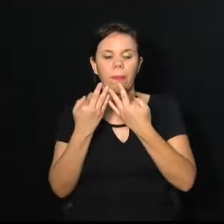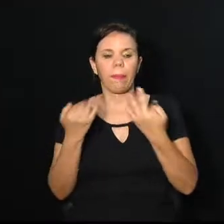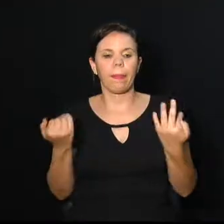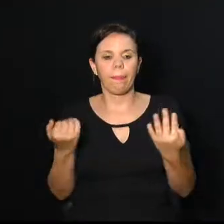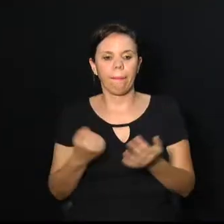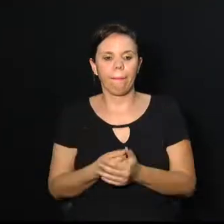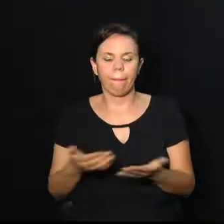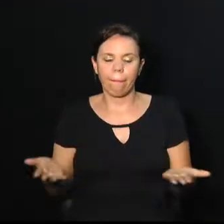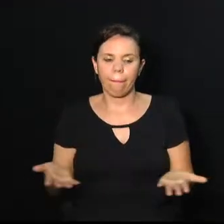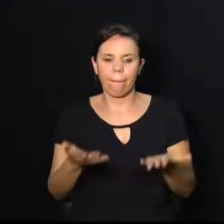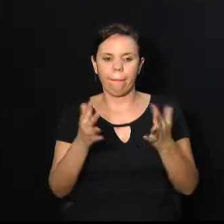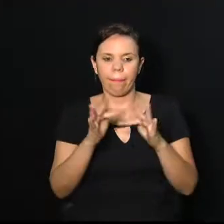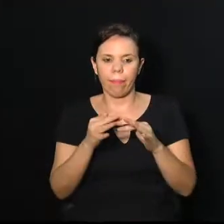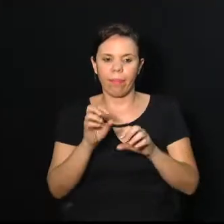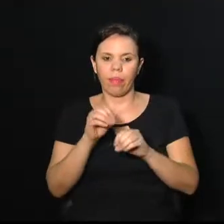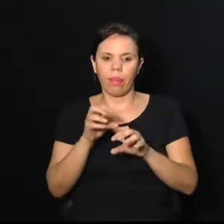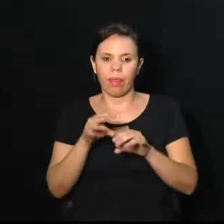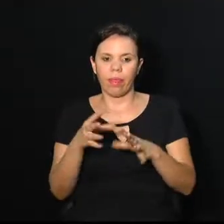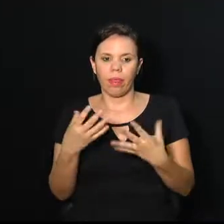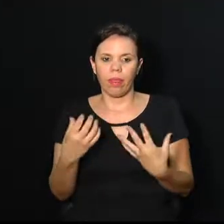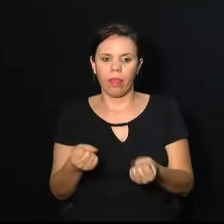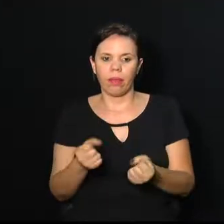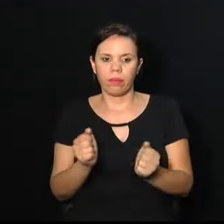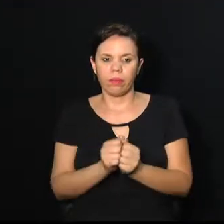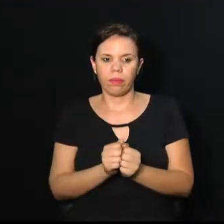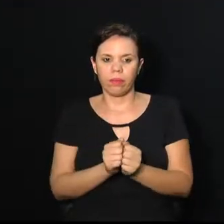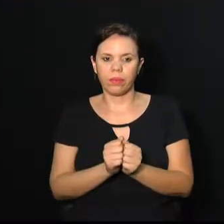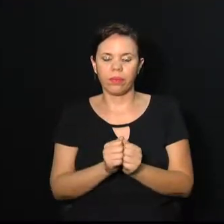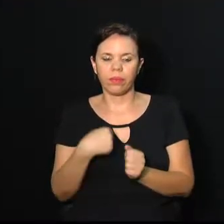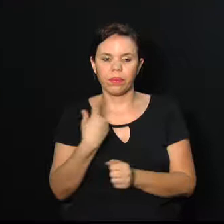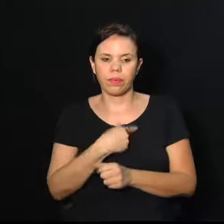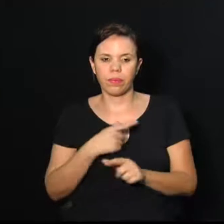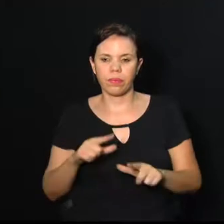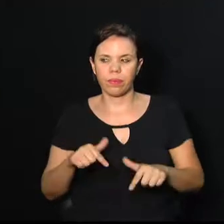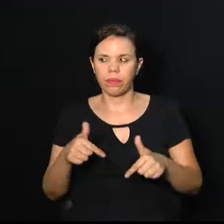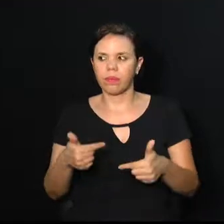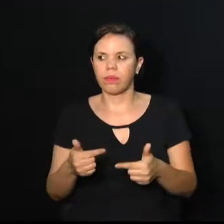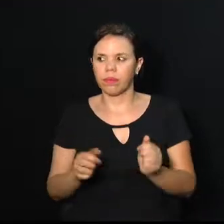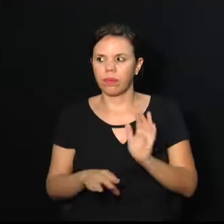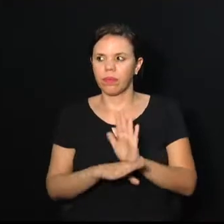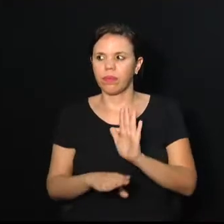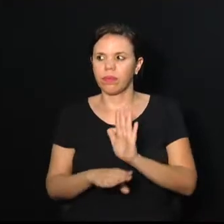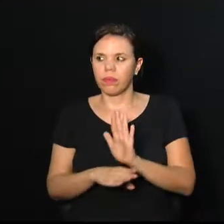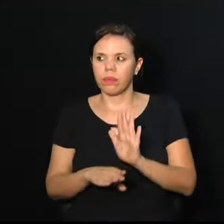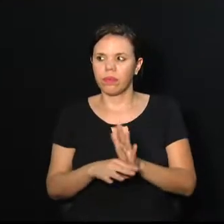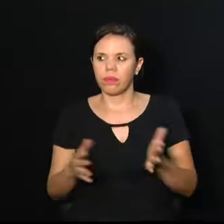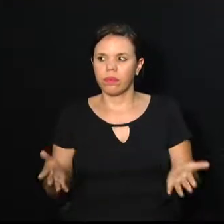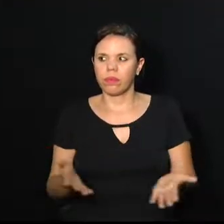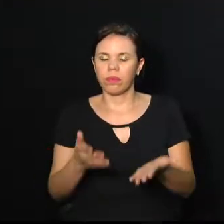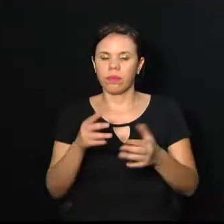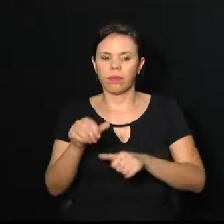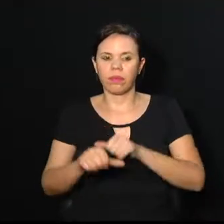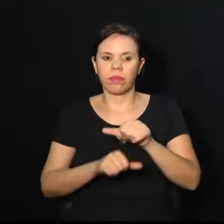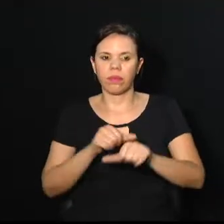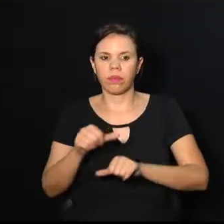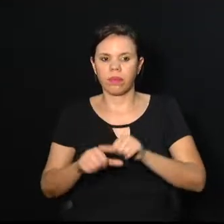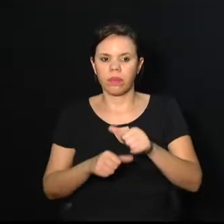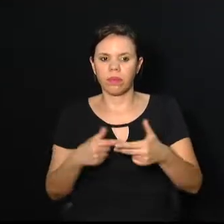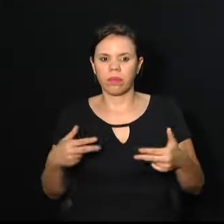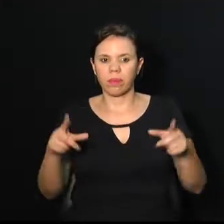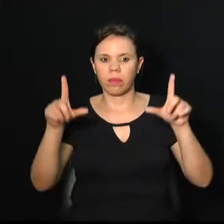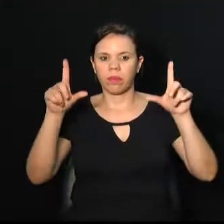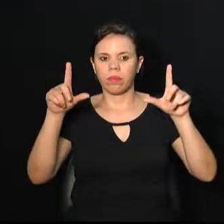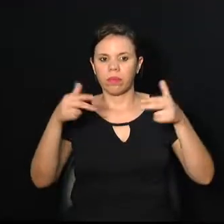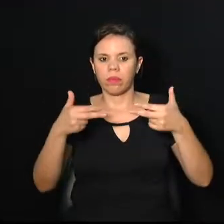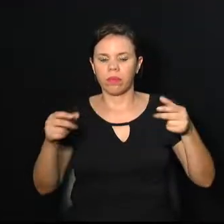família para assumir conosco ações que possam ajudar a contribuir para a mudança desse cenário, né,